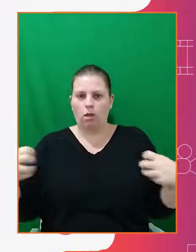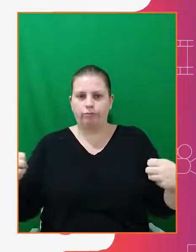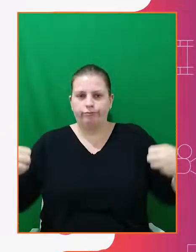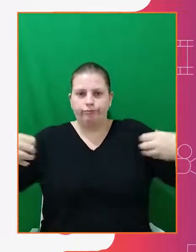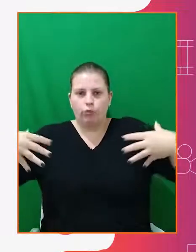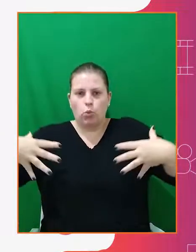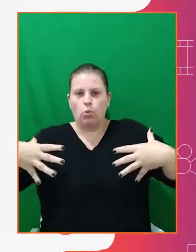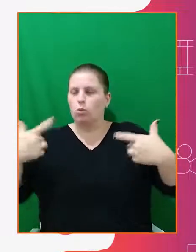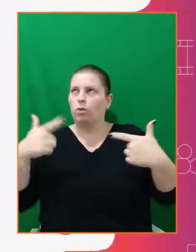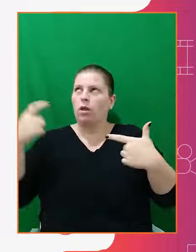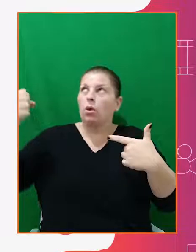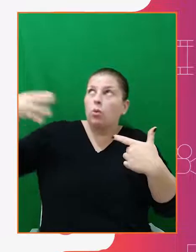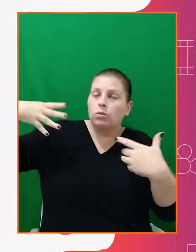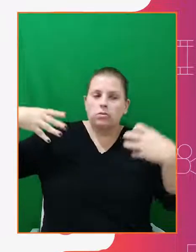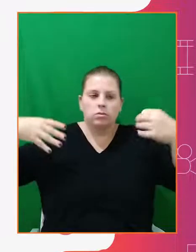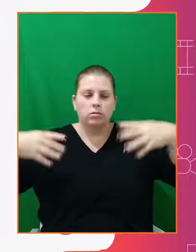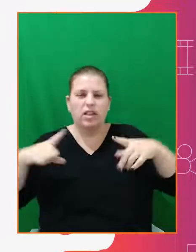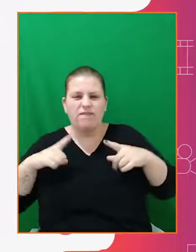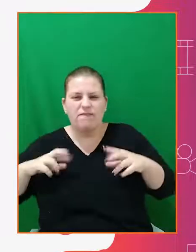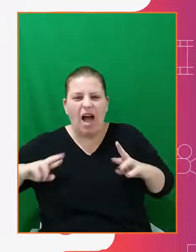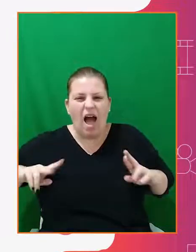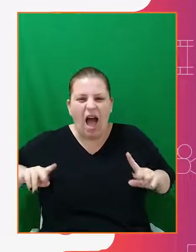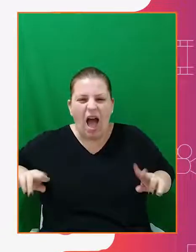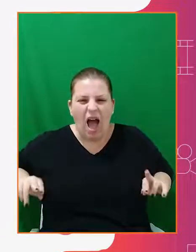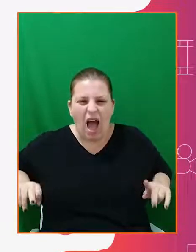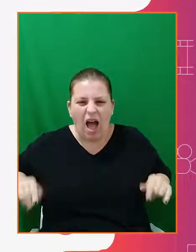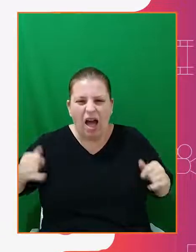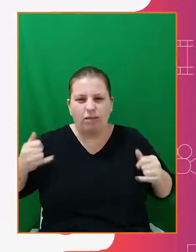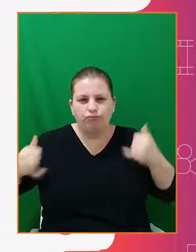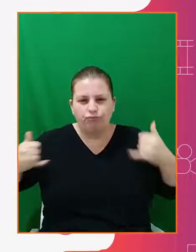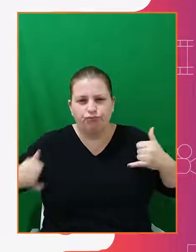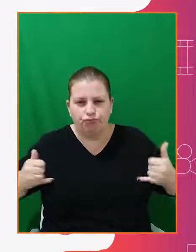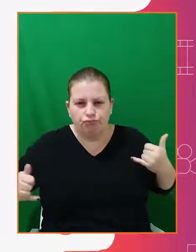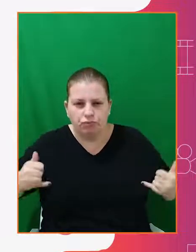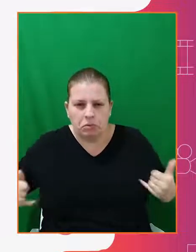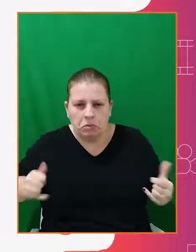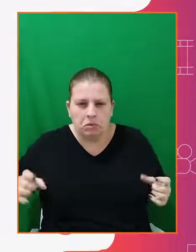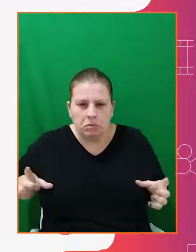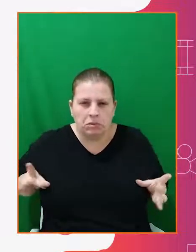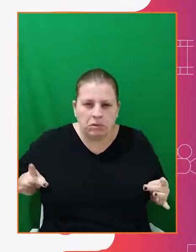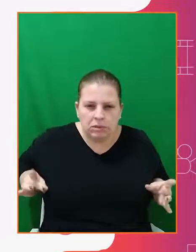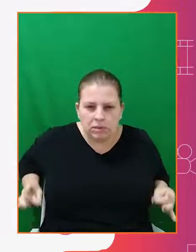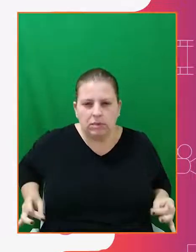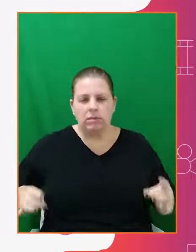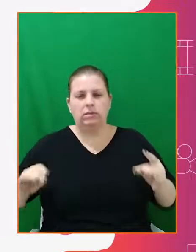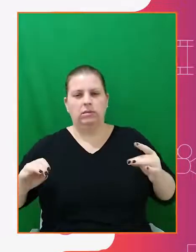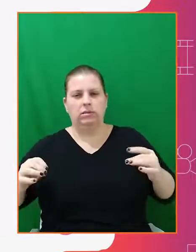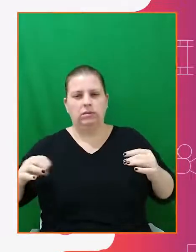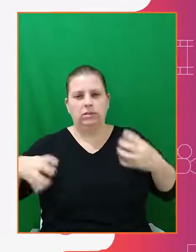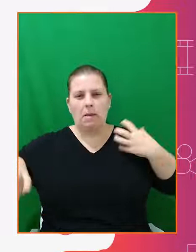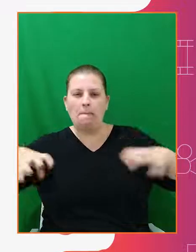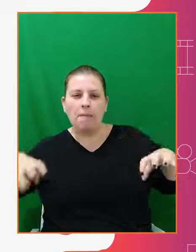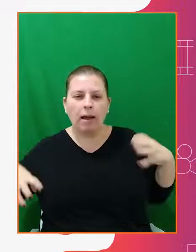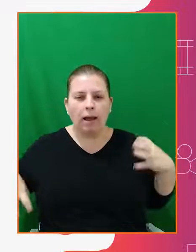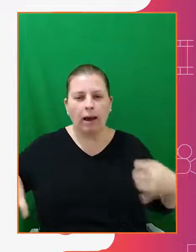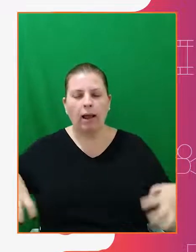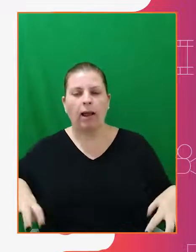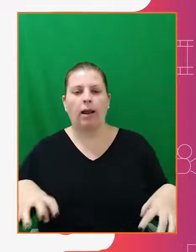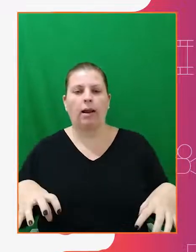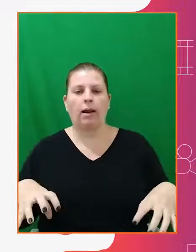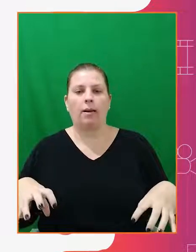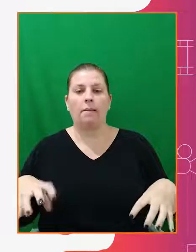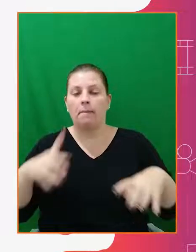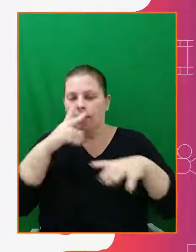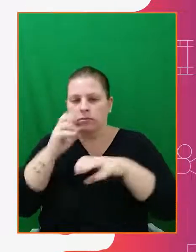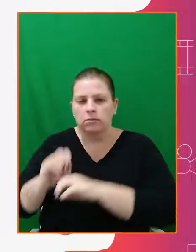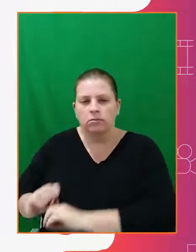desenhou várias achuras, algumas mais juntas, outras mais separadas, para dar a sensação de